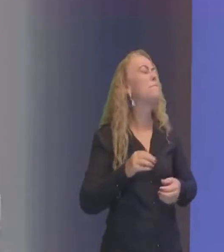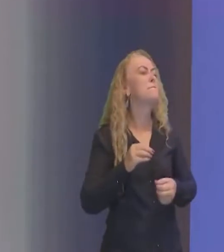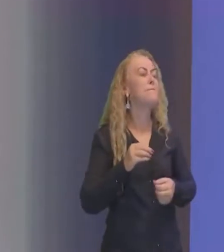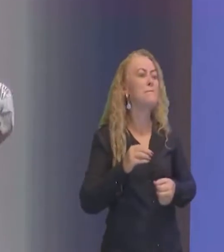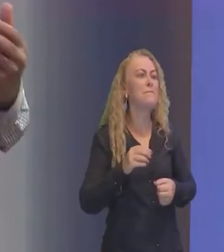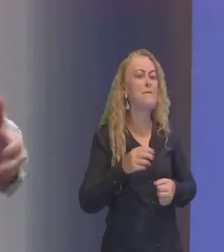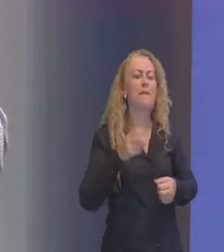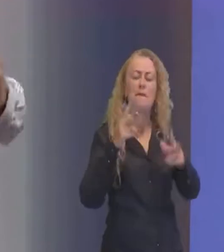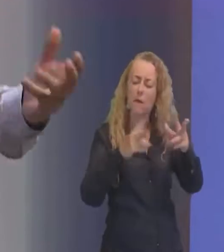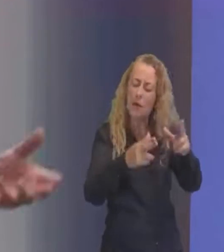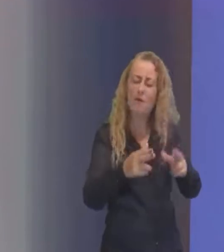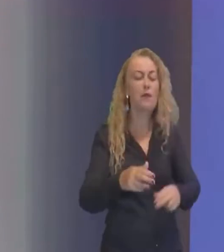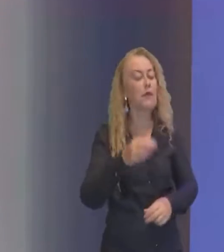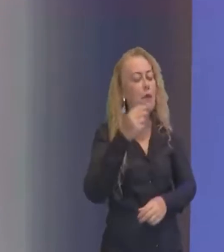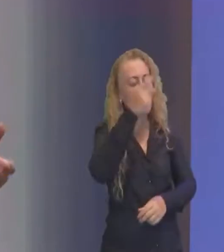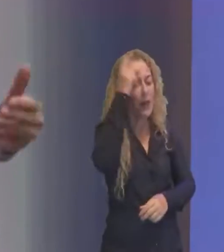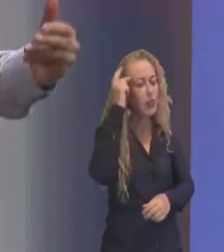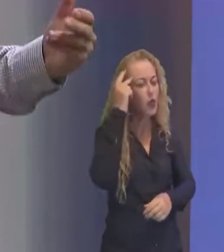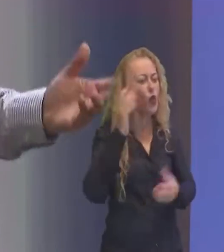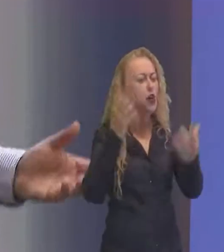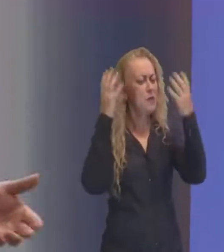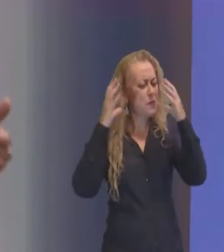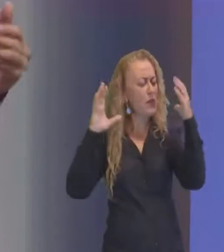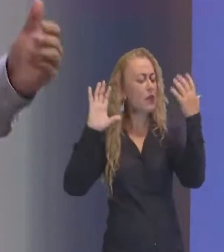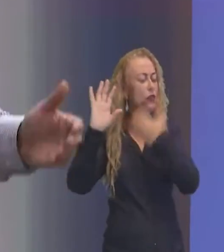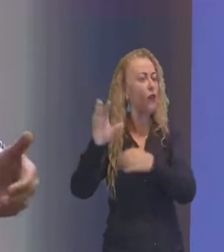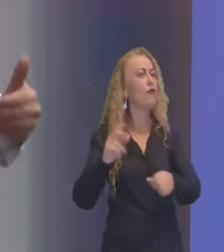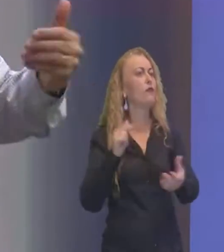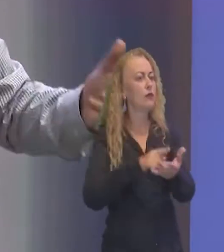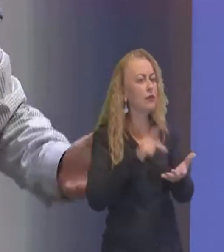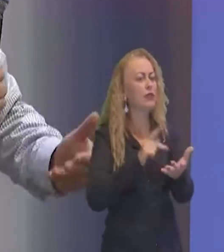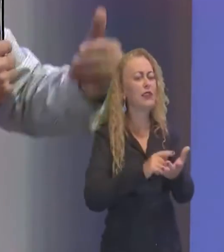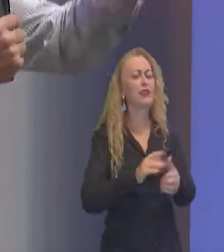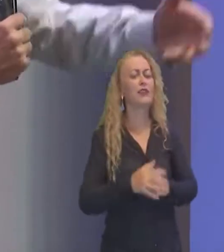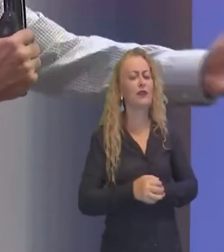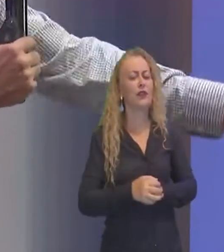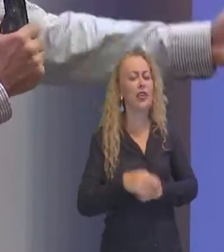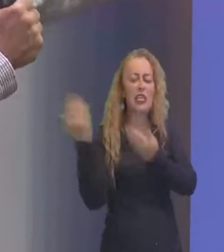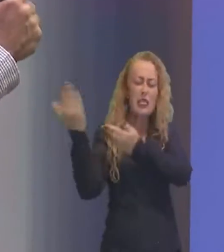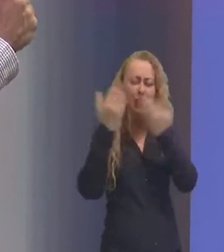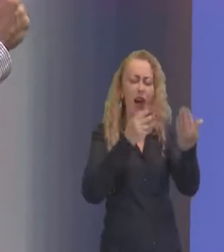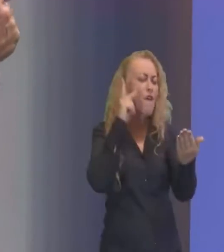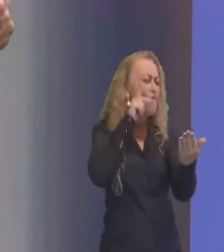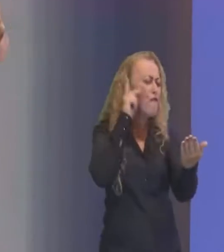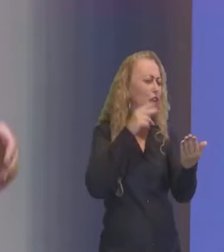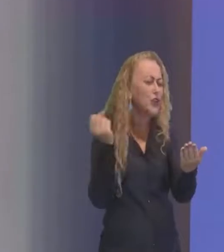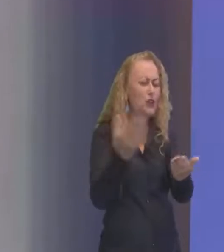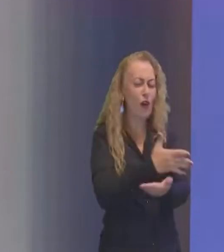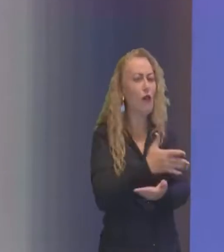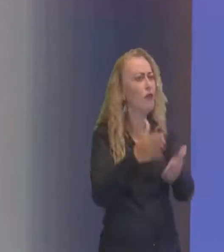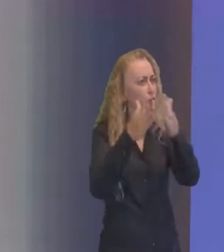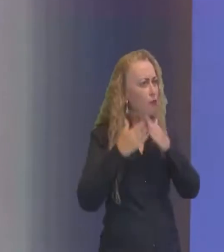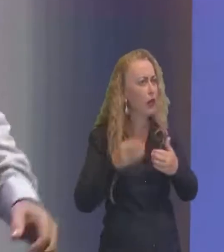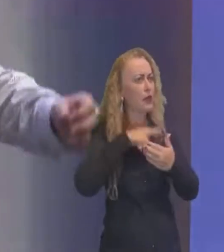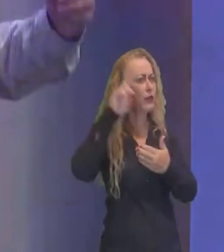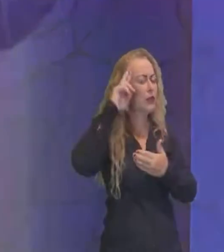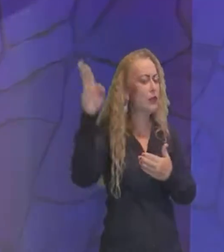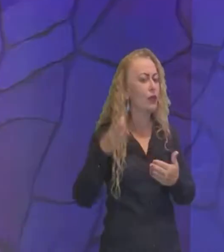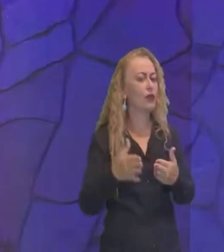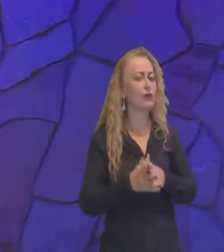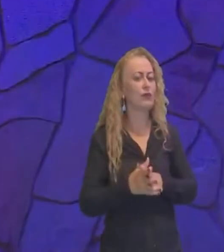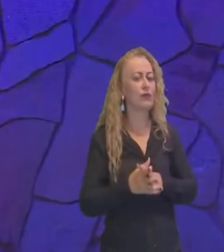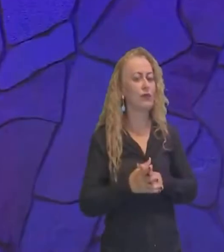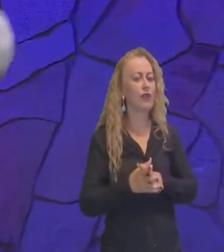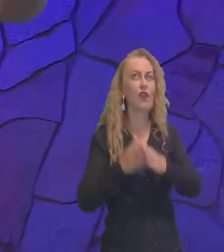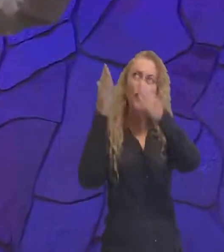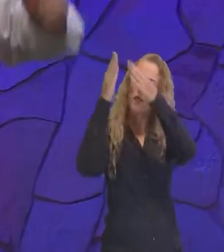uma revolução maravilhosa, e o Senhor vai trazer vinho novo. Pede a Deus nessa noite, irmão. Você que está aí bebendo um